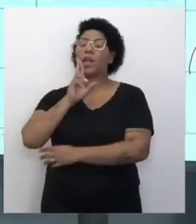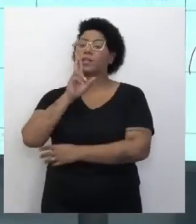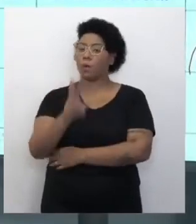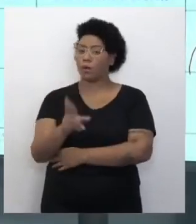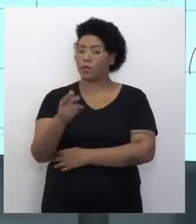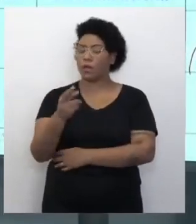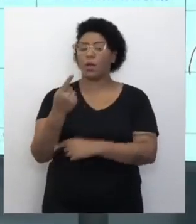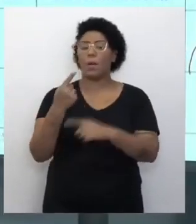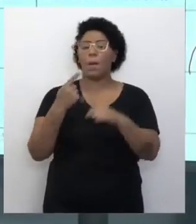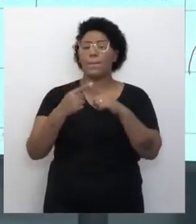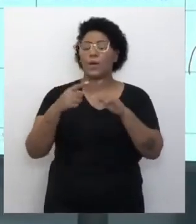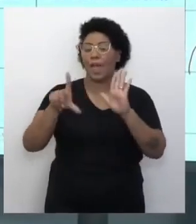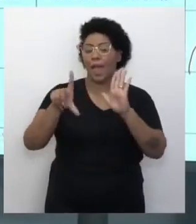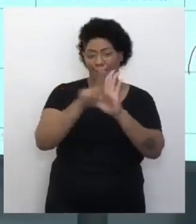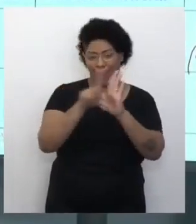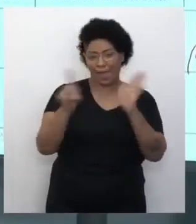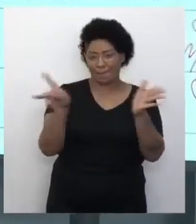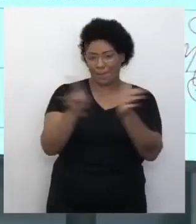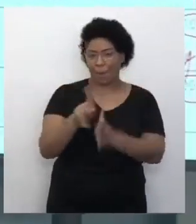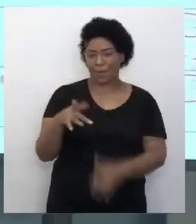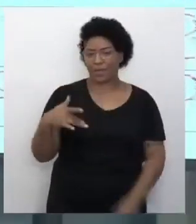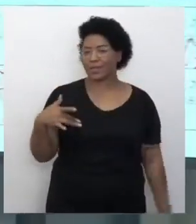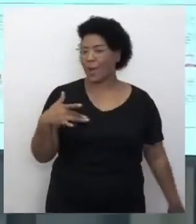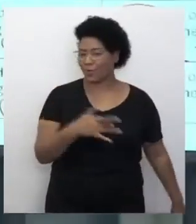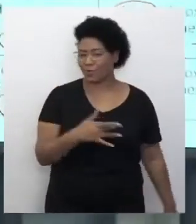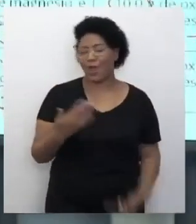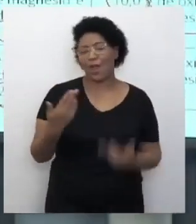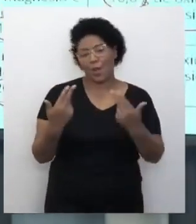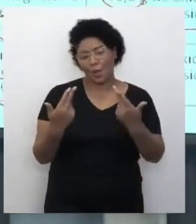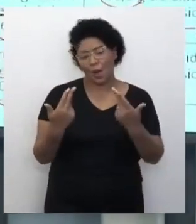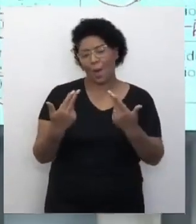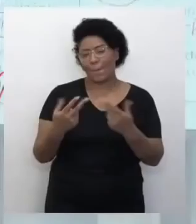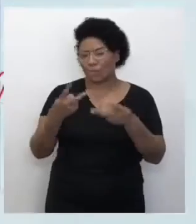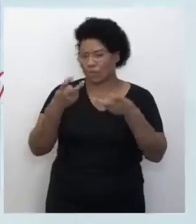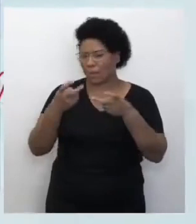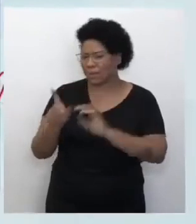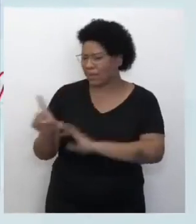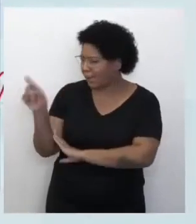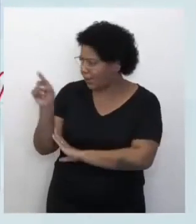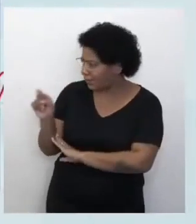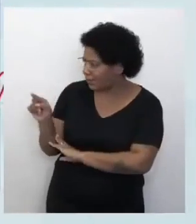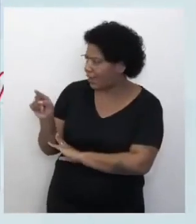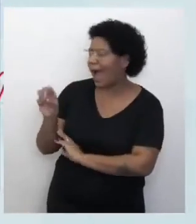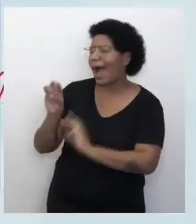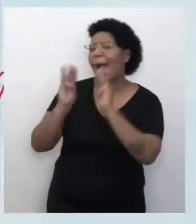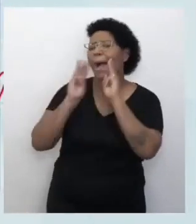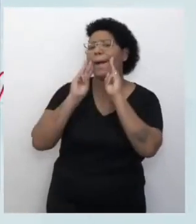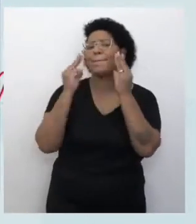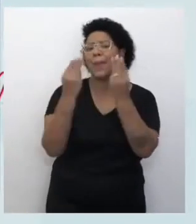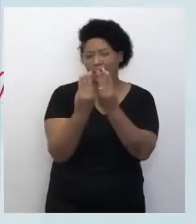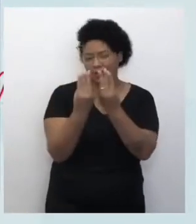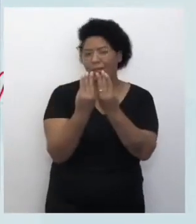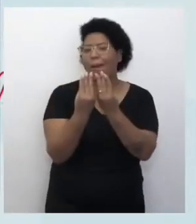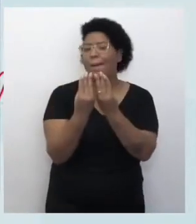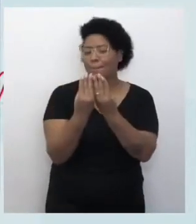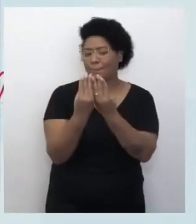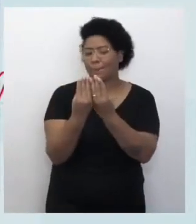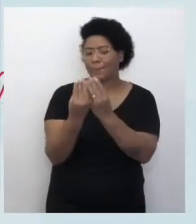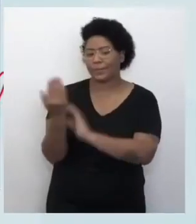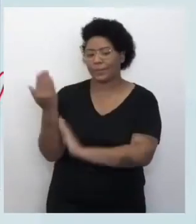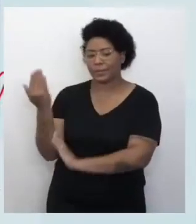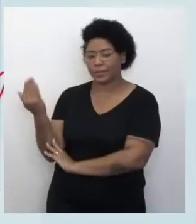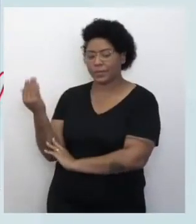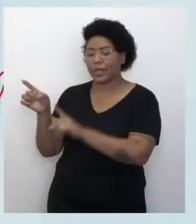lei de Lavoisier. E aí, se você observar aqui a massa do magnésio e a massa